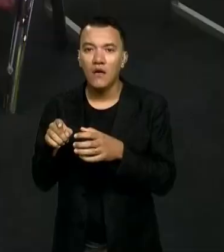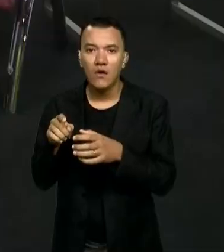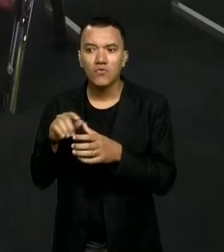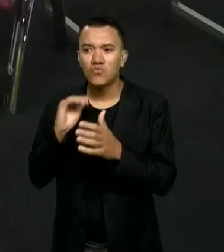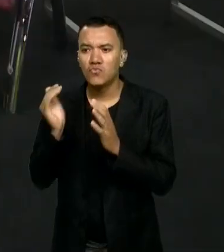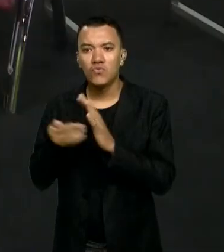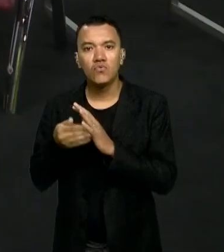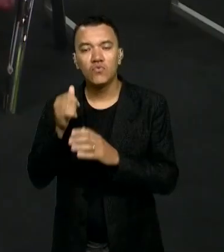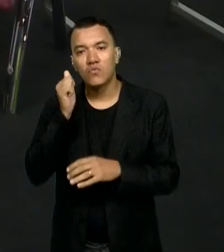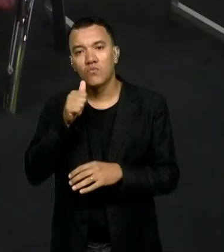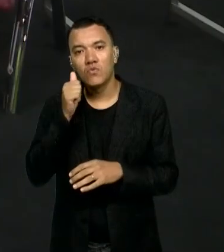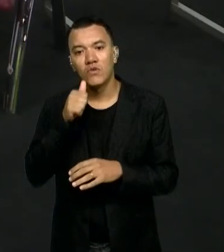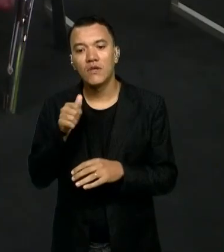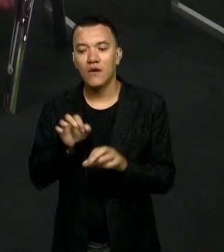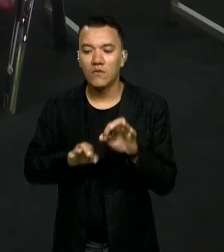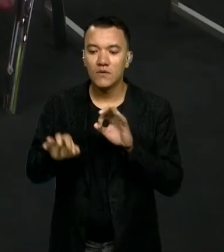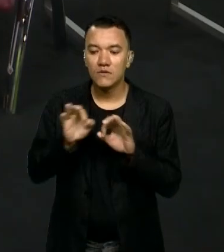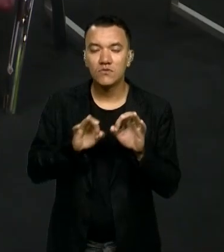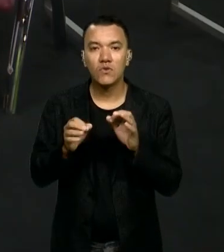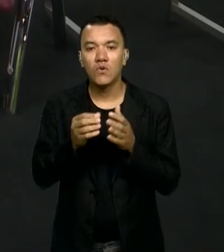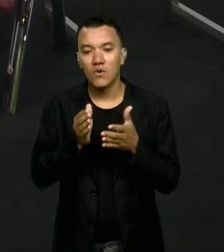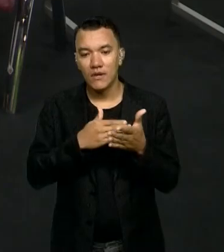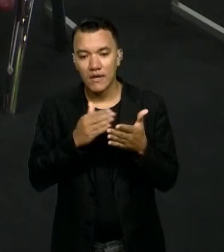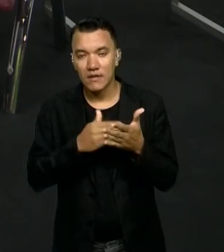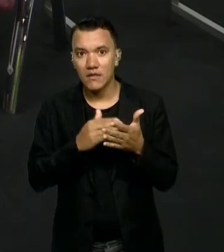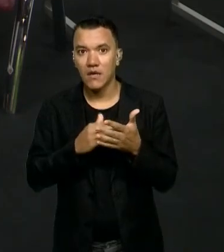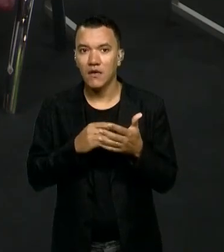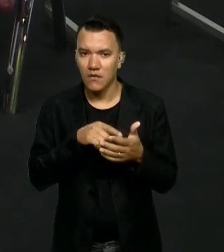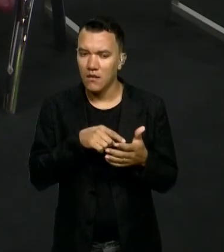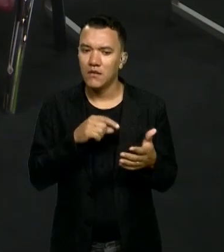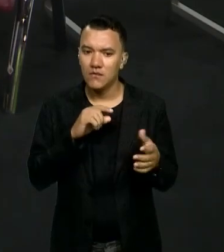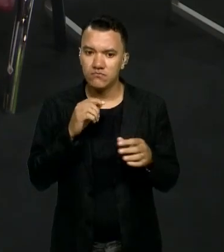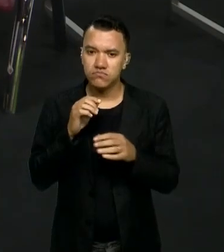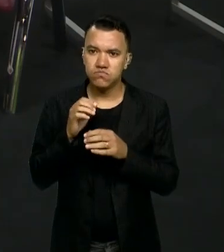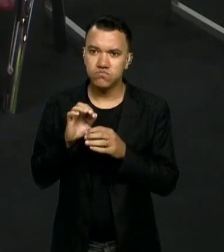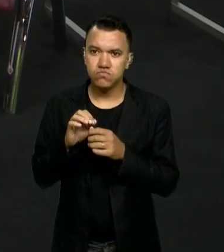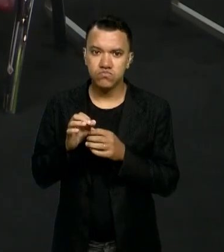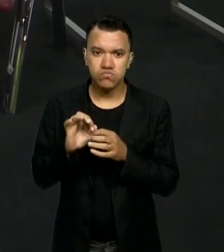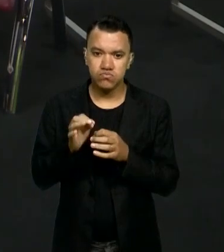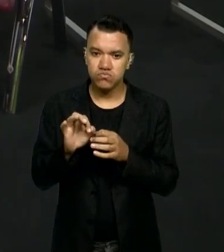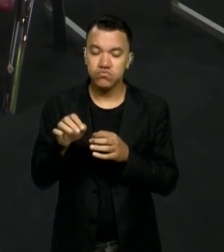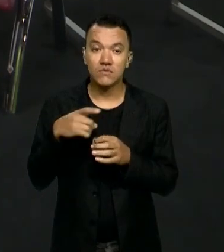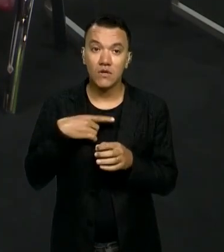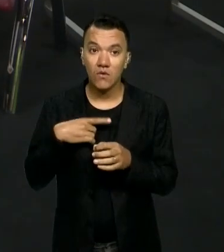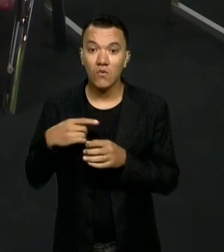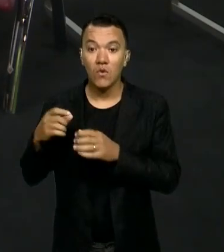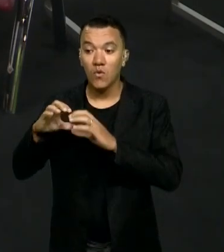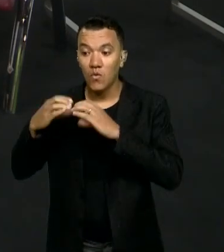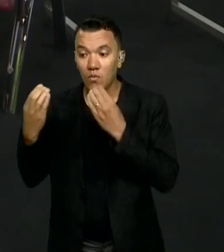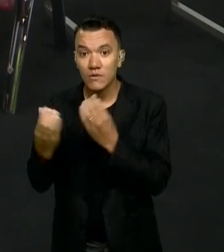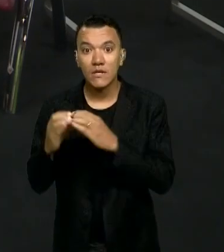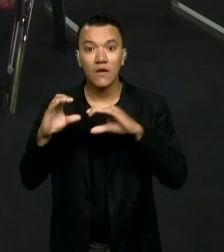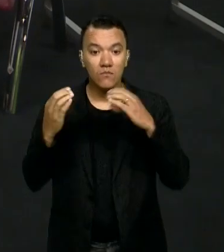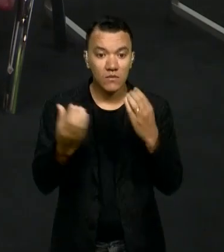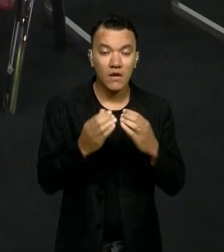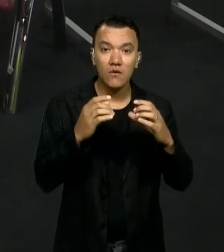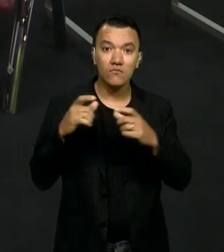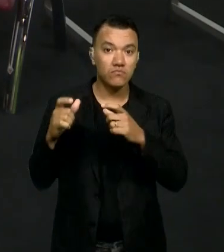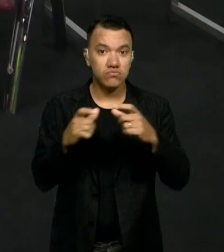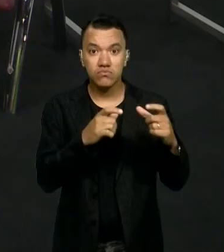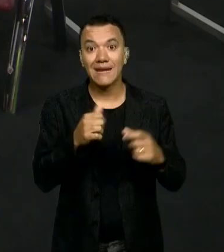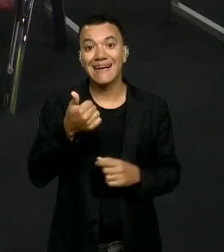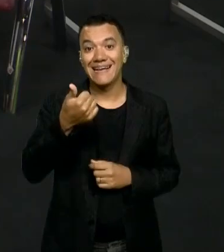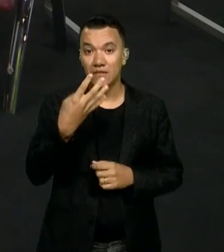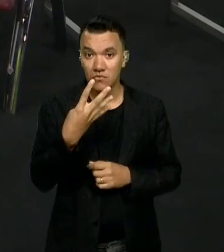fez todo o caderno, que teve esse cuidado, que foi um trabalho longo, que foram 14 comunidades. Então, a gente vê, né,